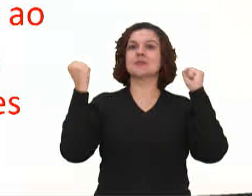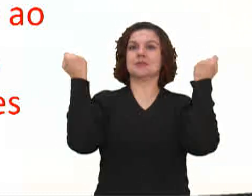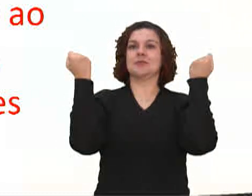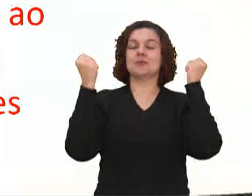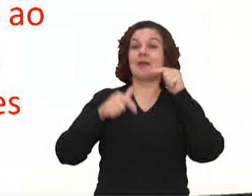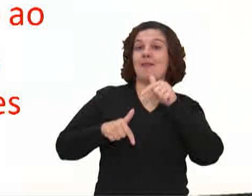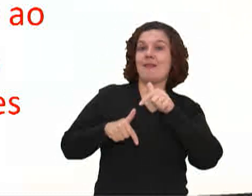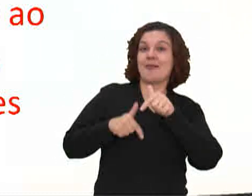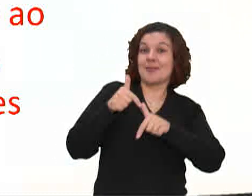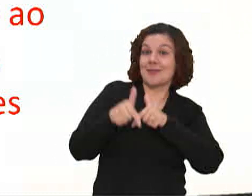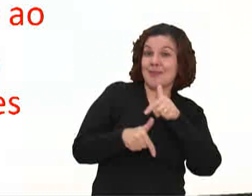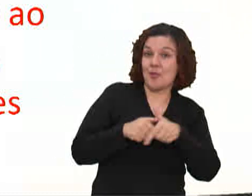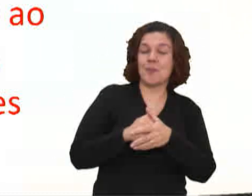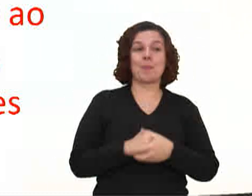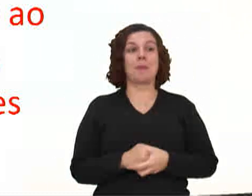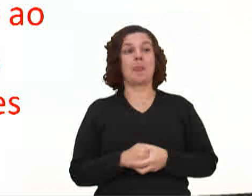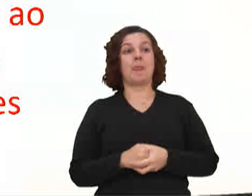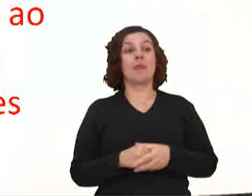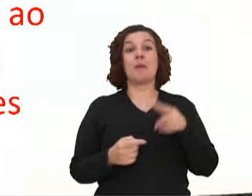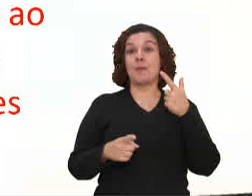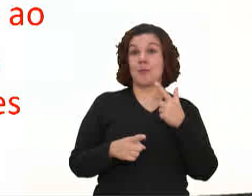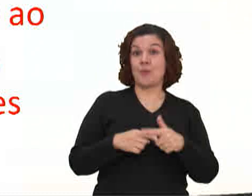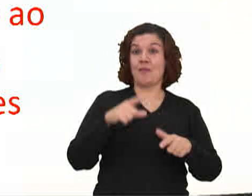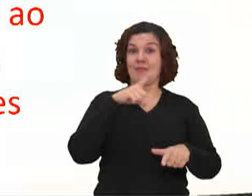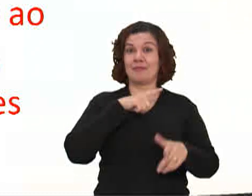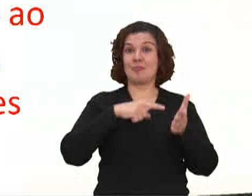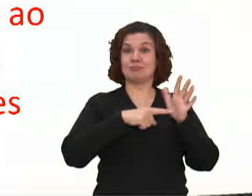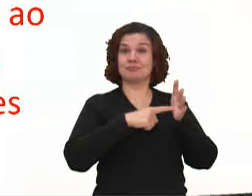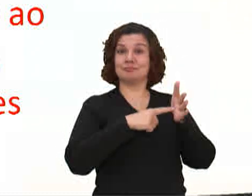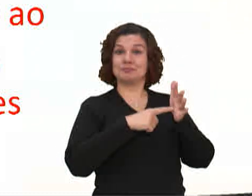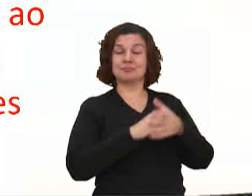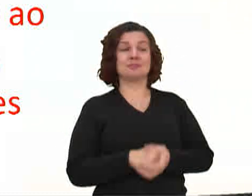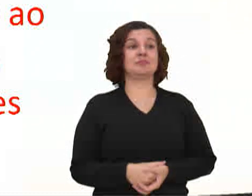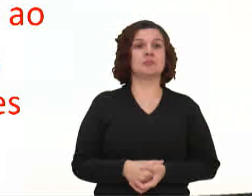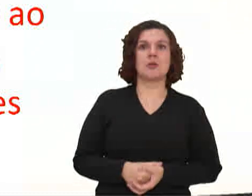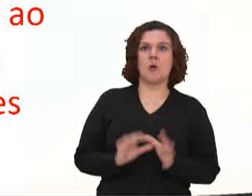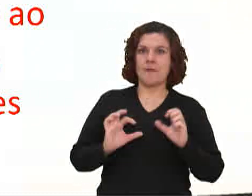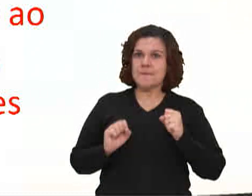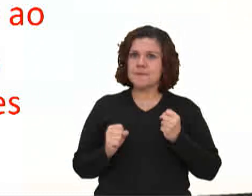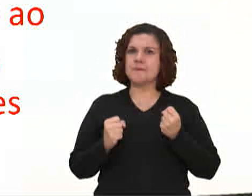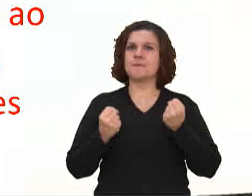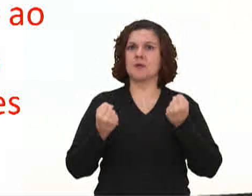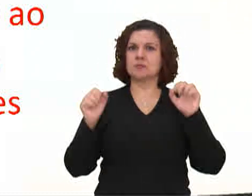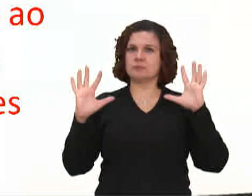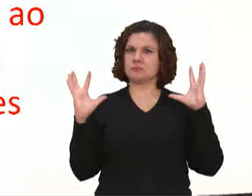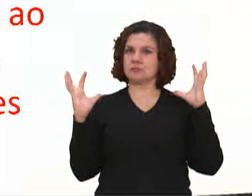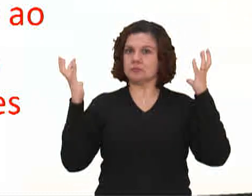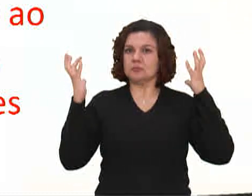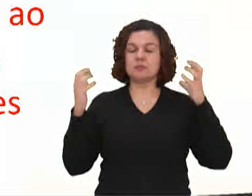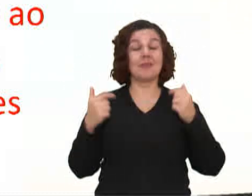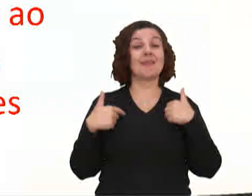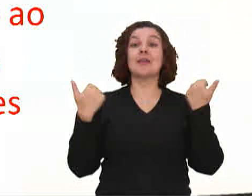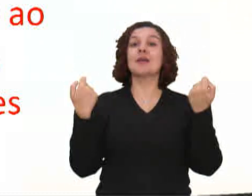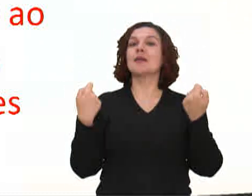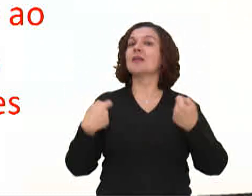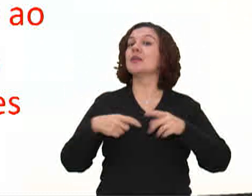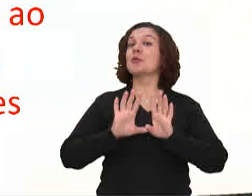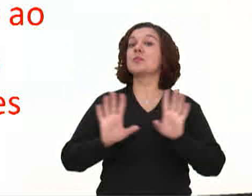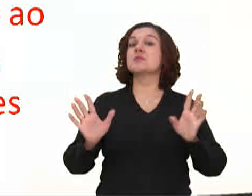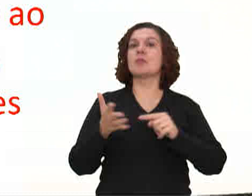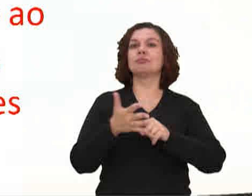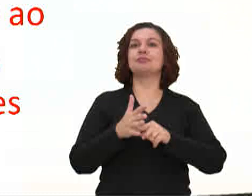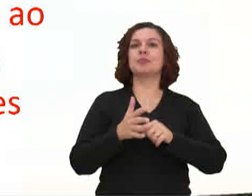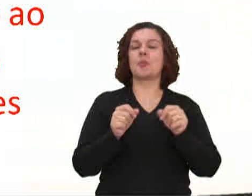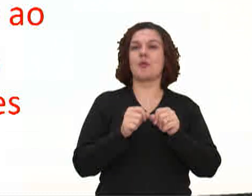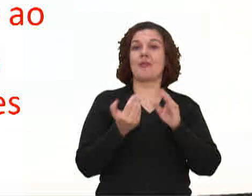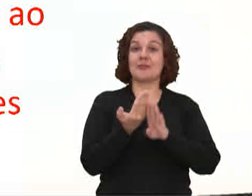das atividades, devido ao uso das máquinas. Então, a força física maior foi substituída pela máquina,